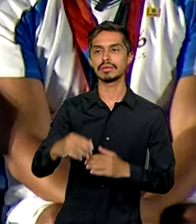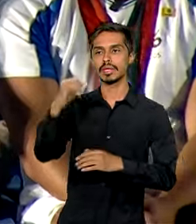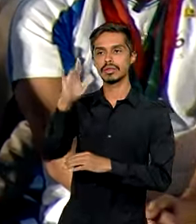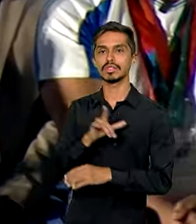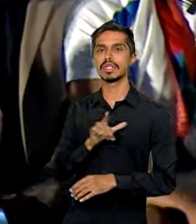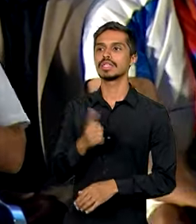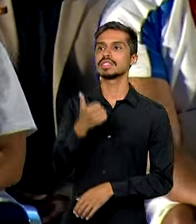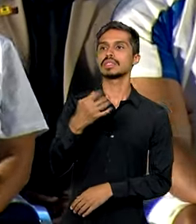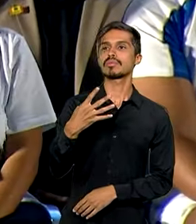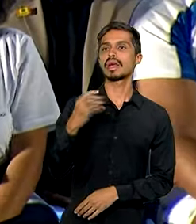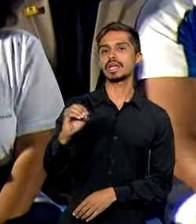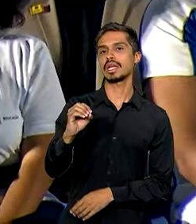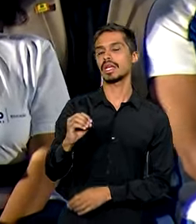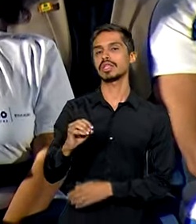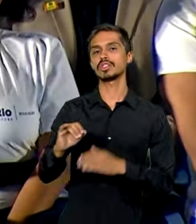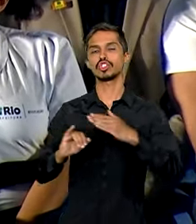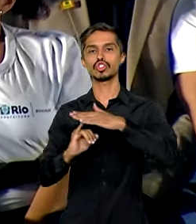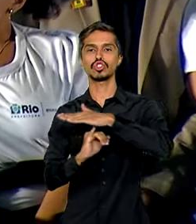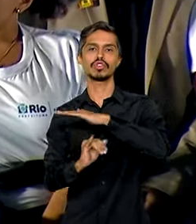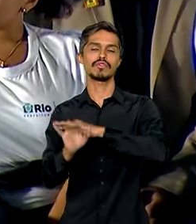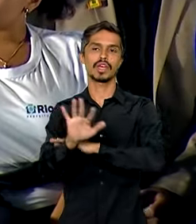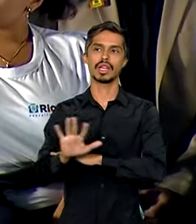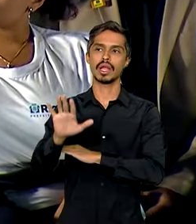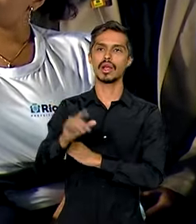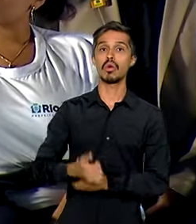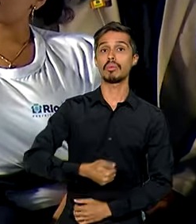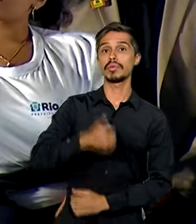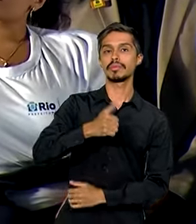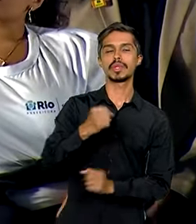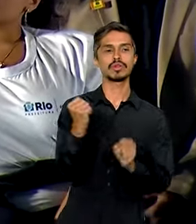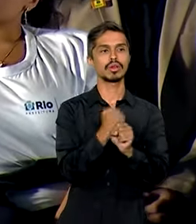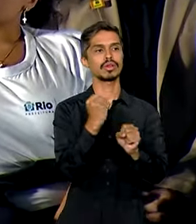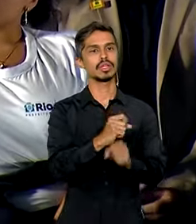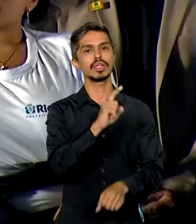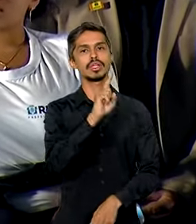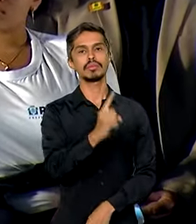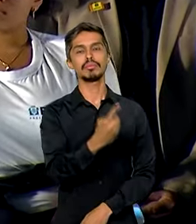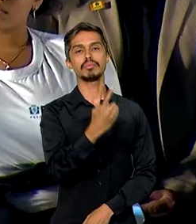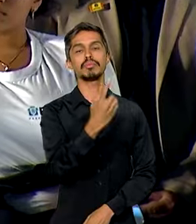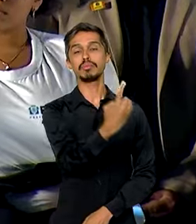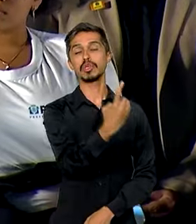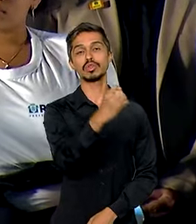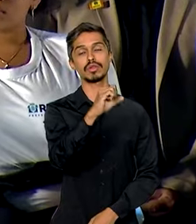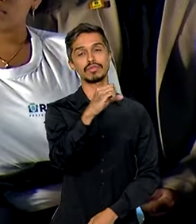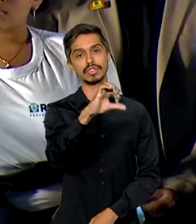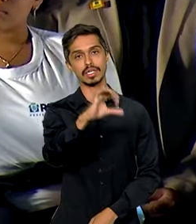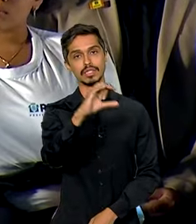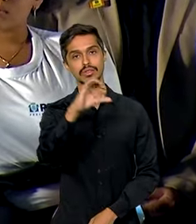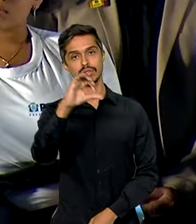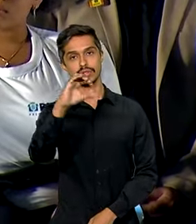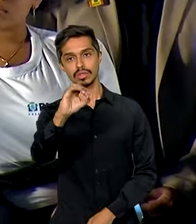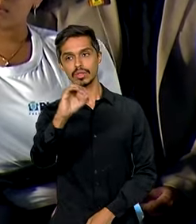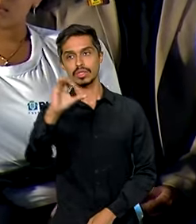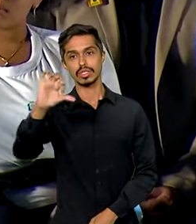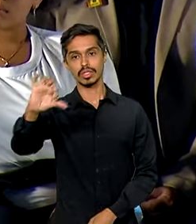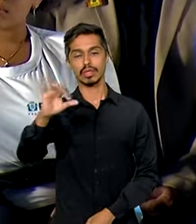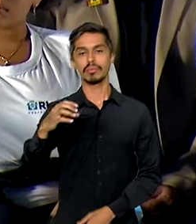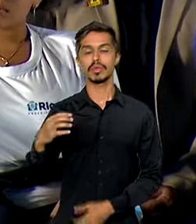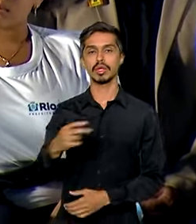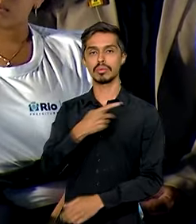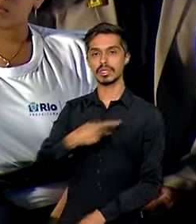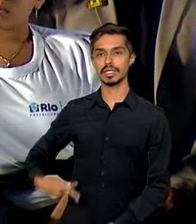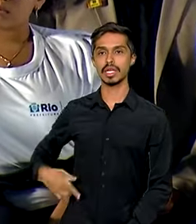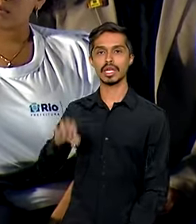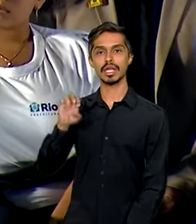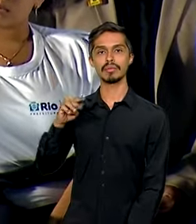140 institutos federais. O primeiro foi feito em 1909 pelo presidente Nilo Peçanha